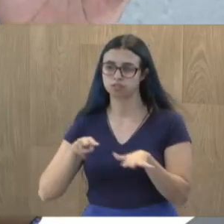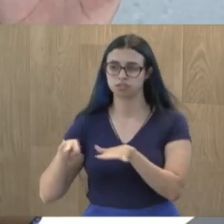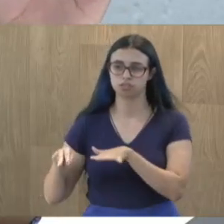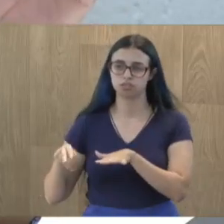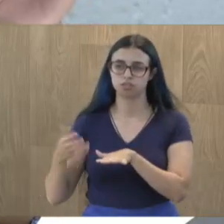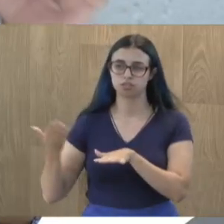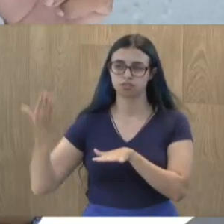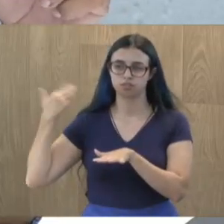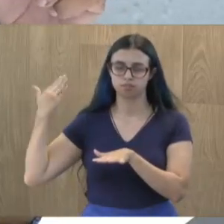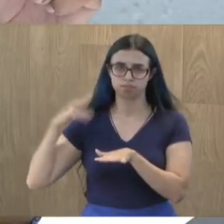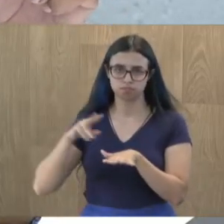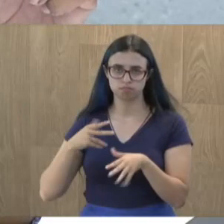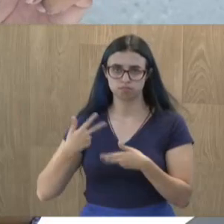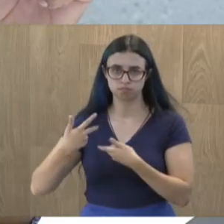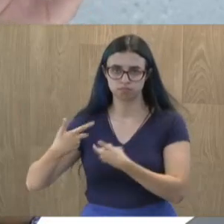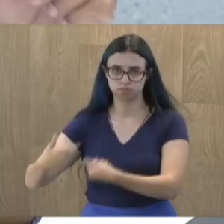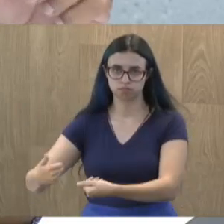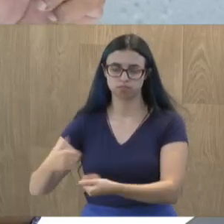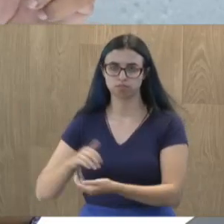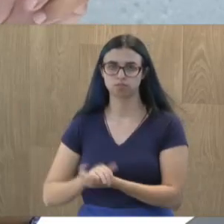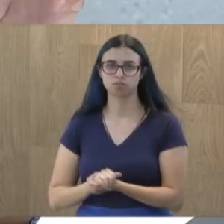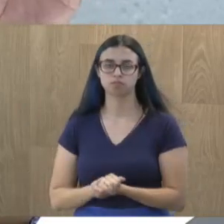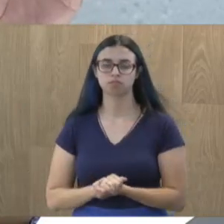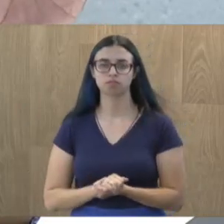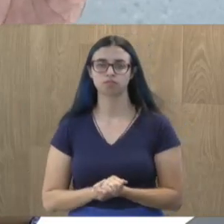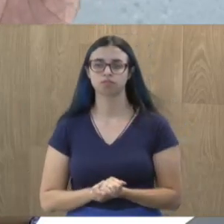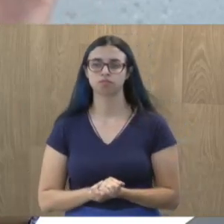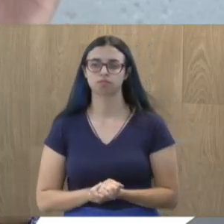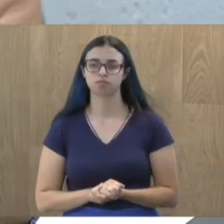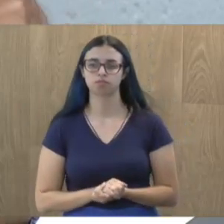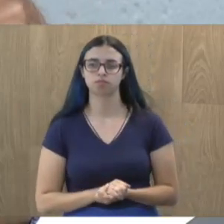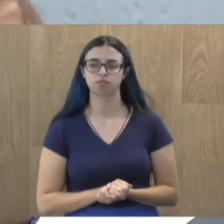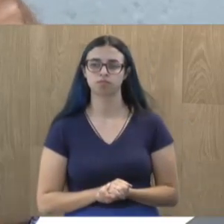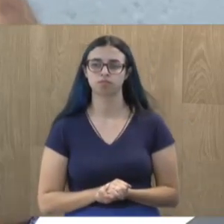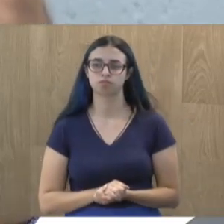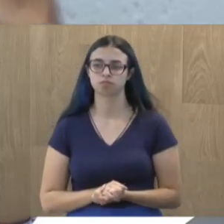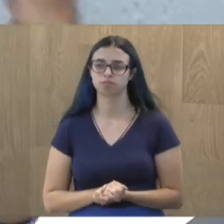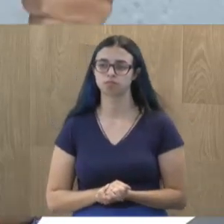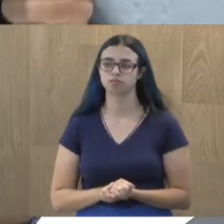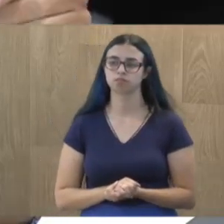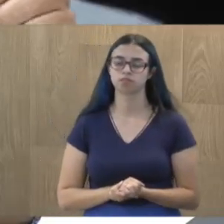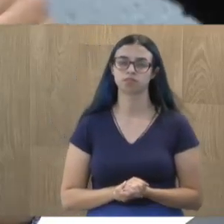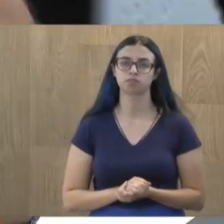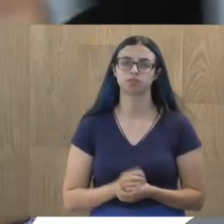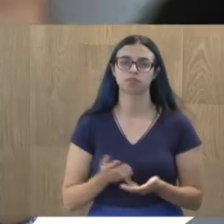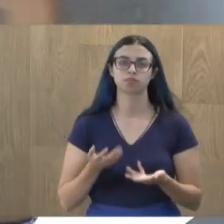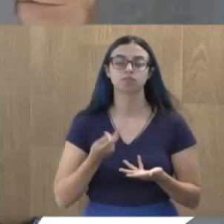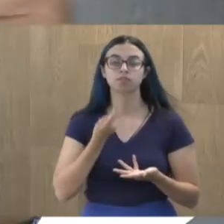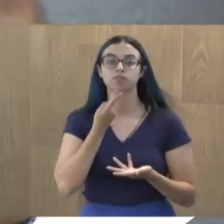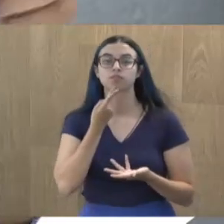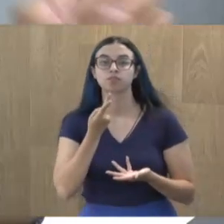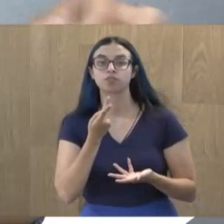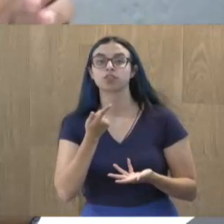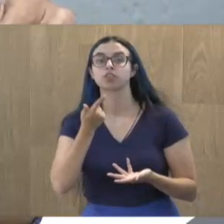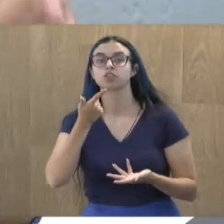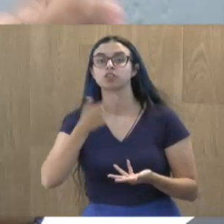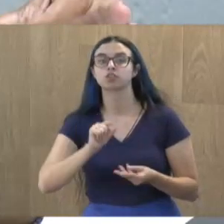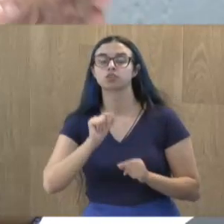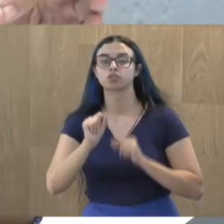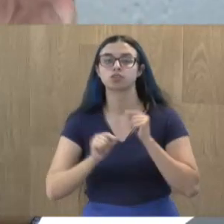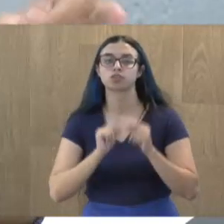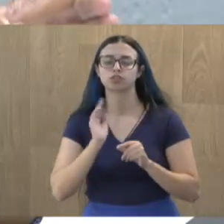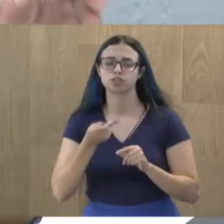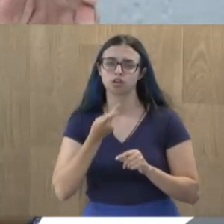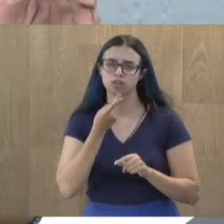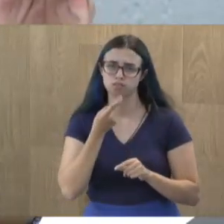começar um adote, um bem público, que eu quero falar de novo, que eu falei lá